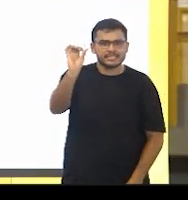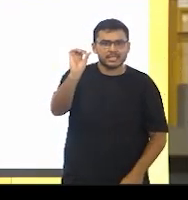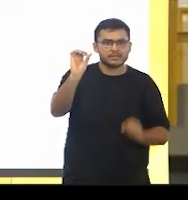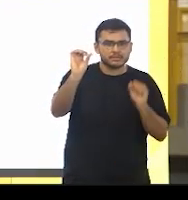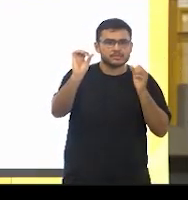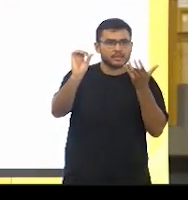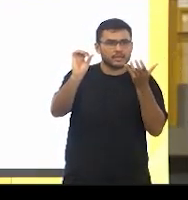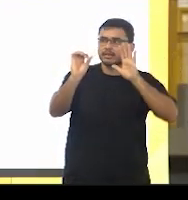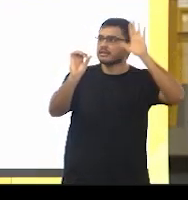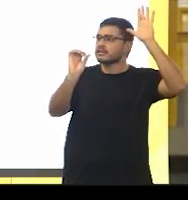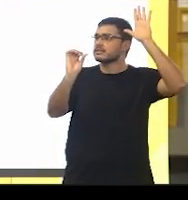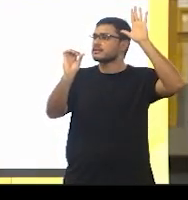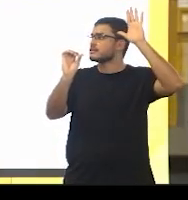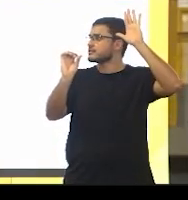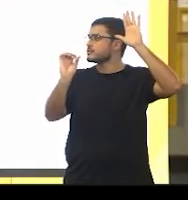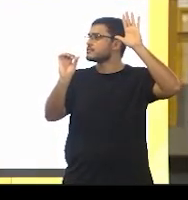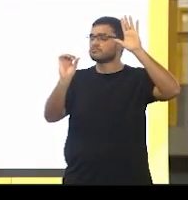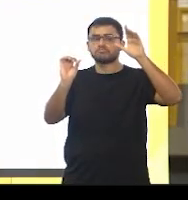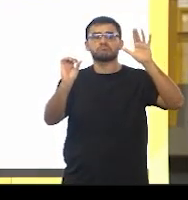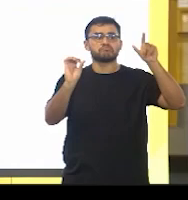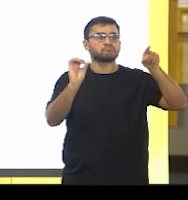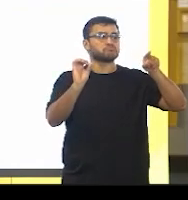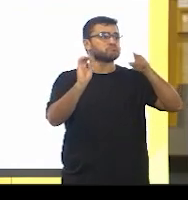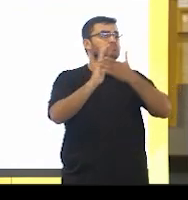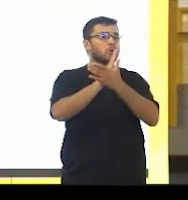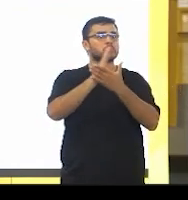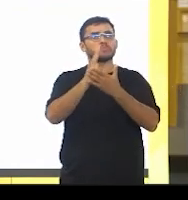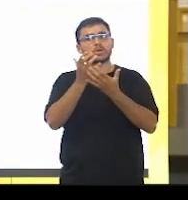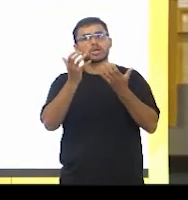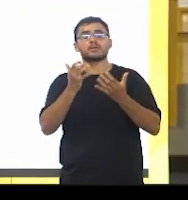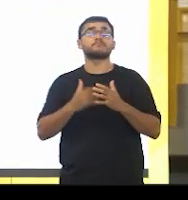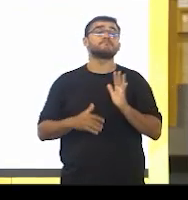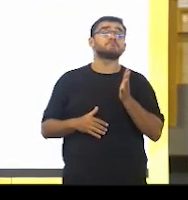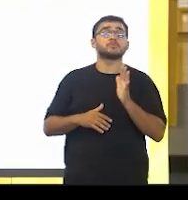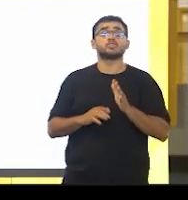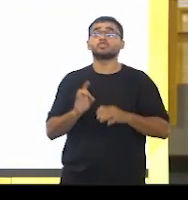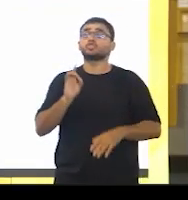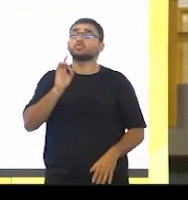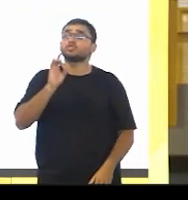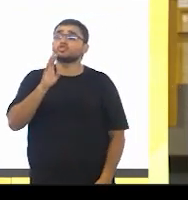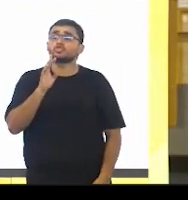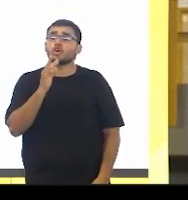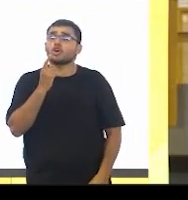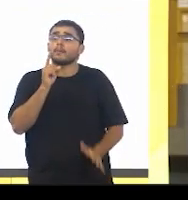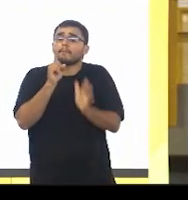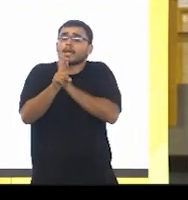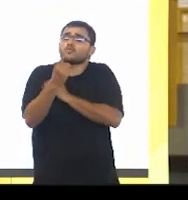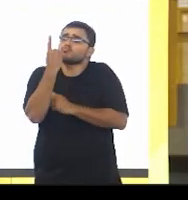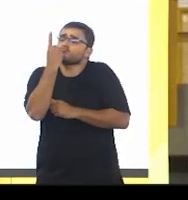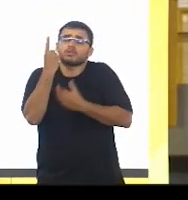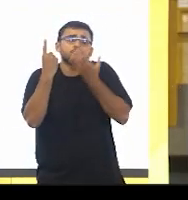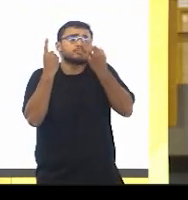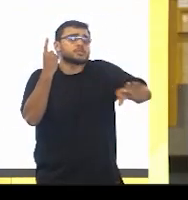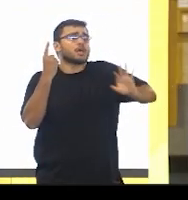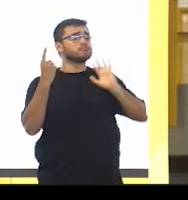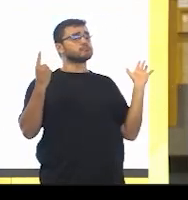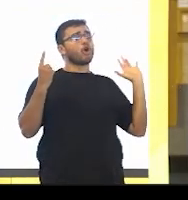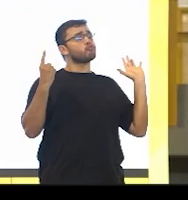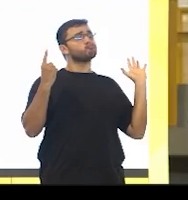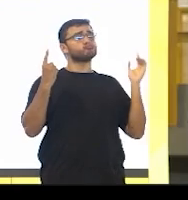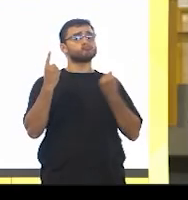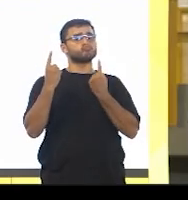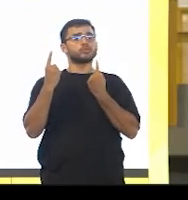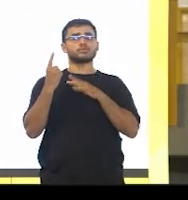16? Levanta, levanta. Show, olha aí, ó. Quem quer acertar apenas uma questão, levanta a mão. Uma,